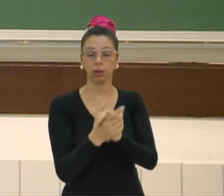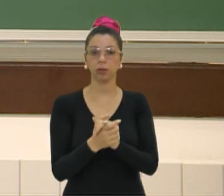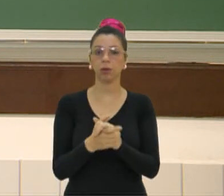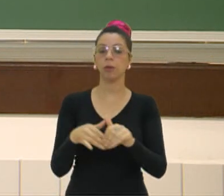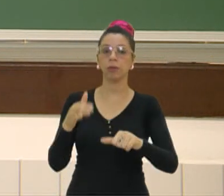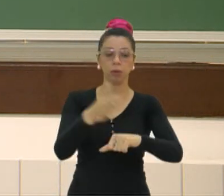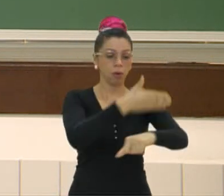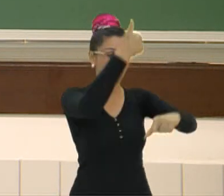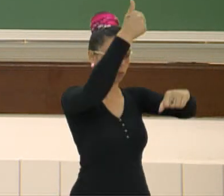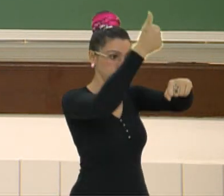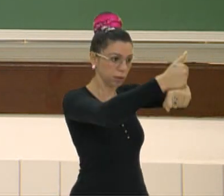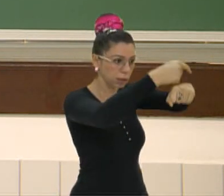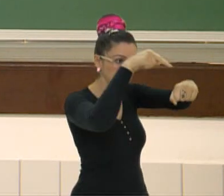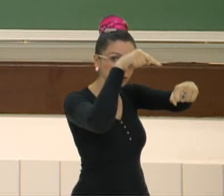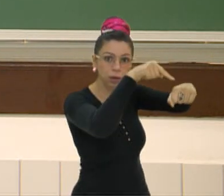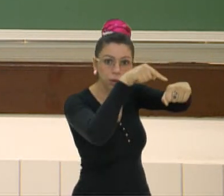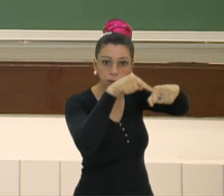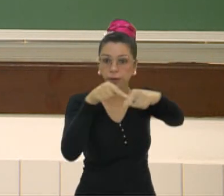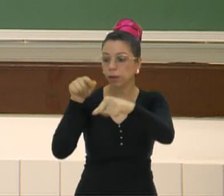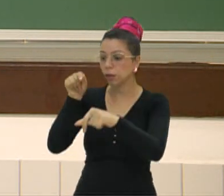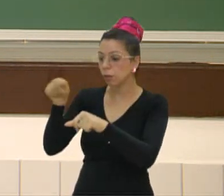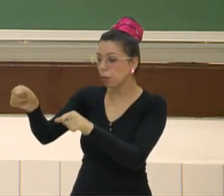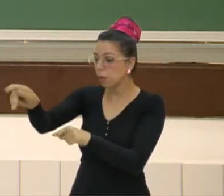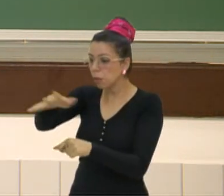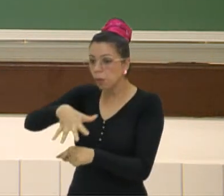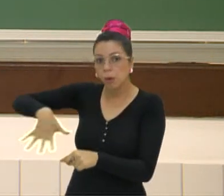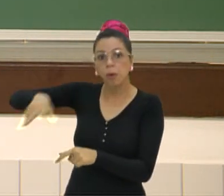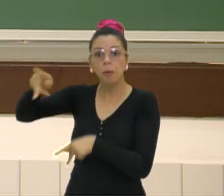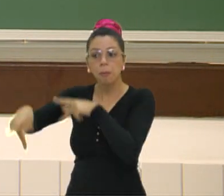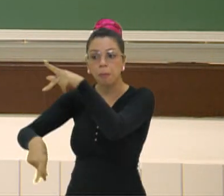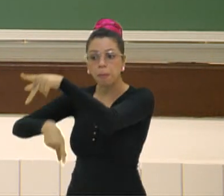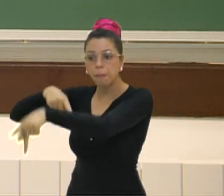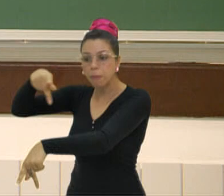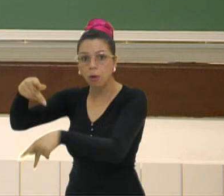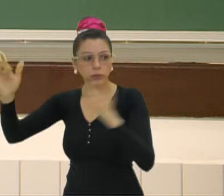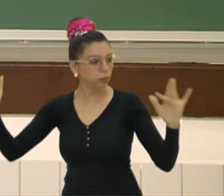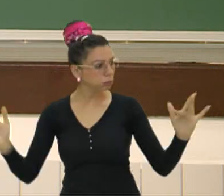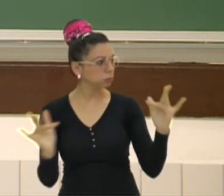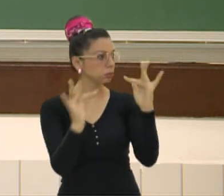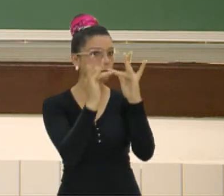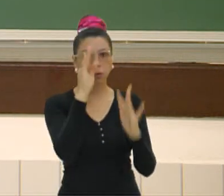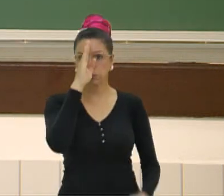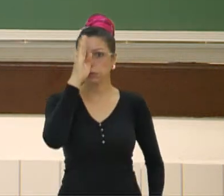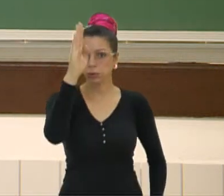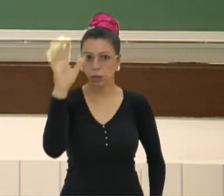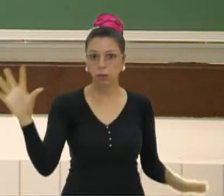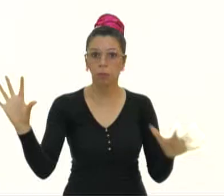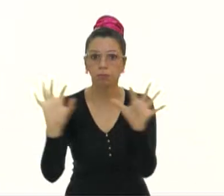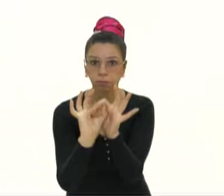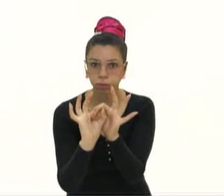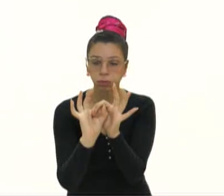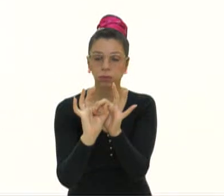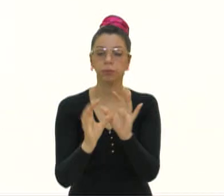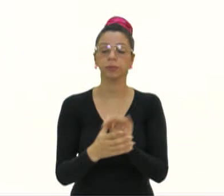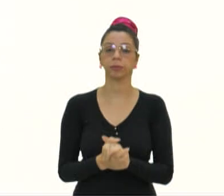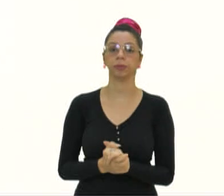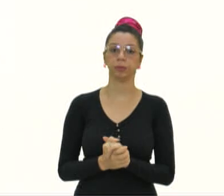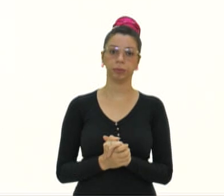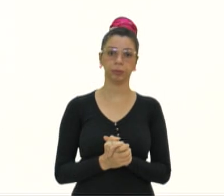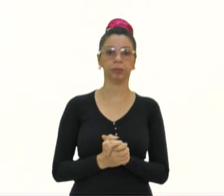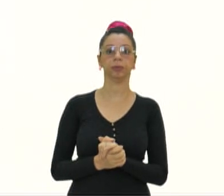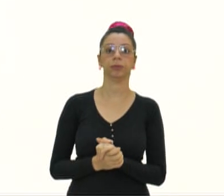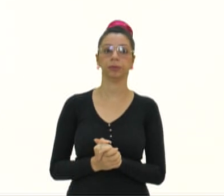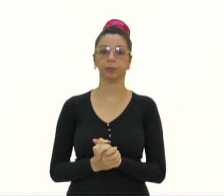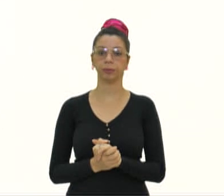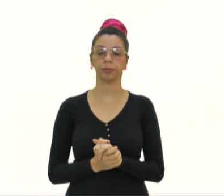massa da população, entre o líder e os liderados. Lá vamos analisar um pouquinho mais esses aspectos quando tratarmos do